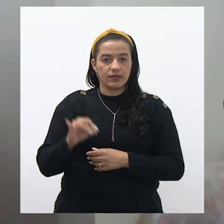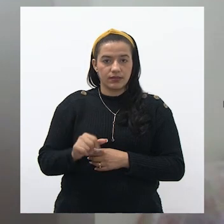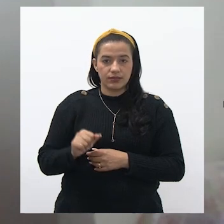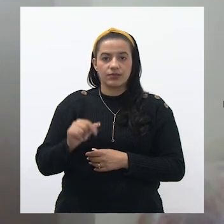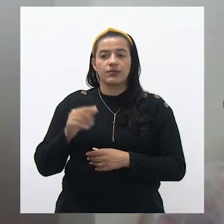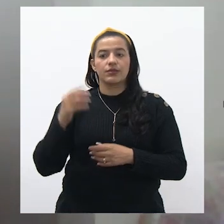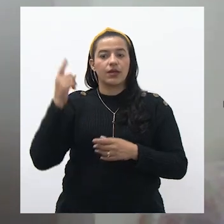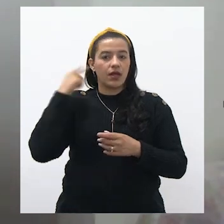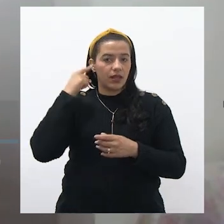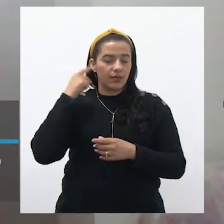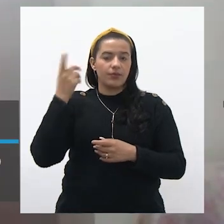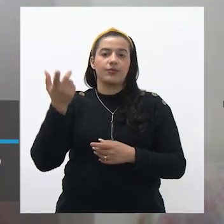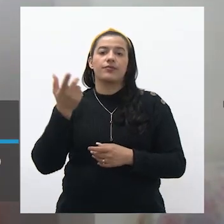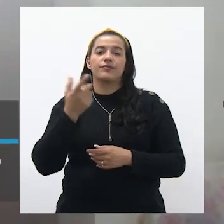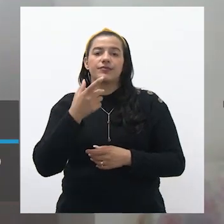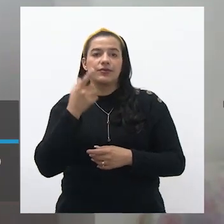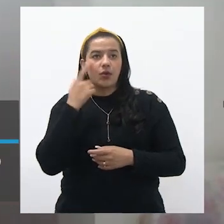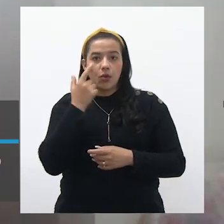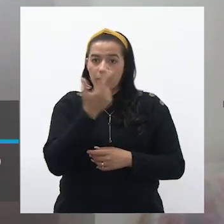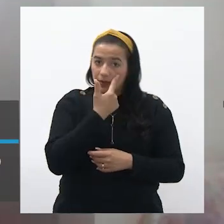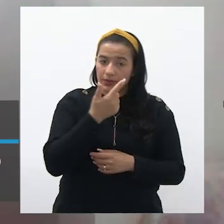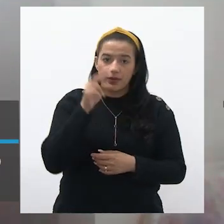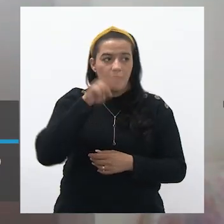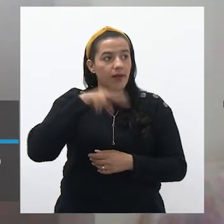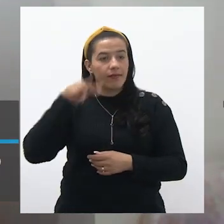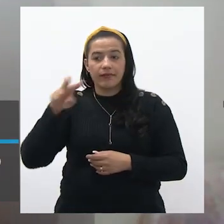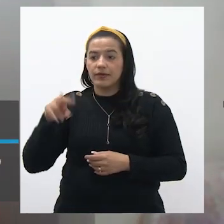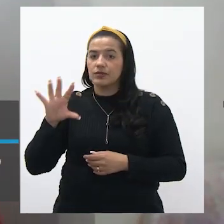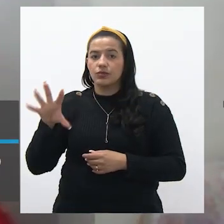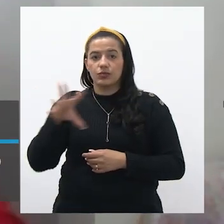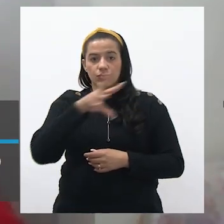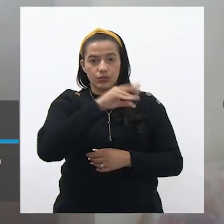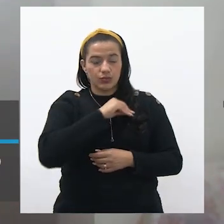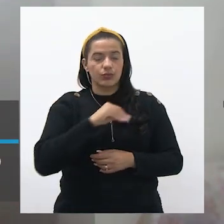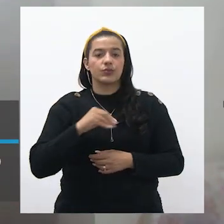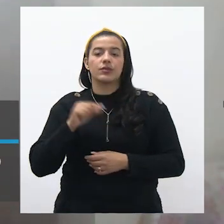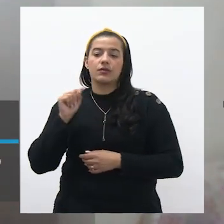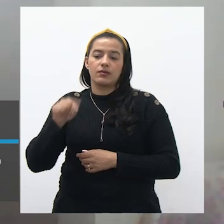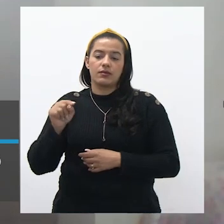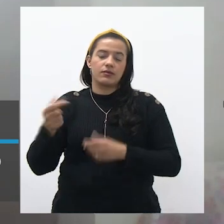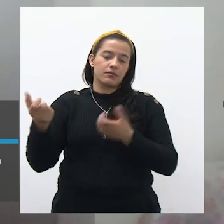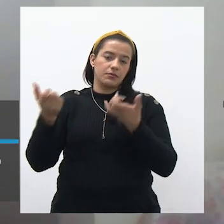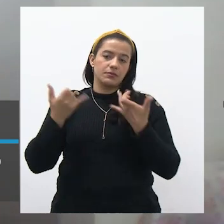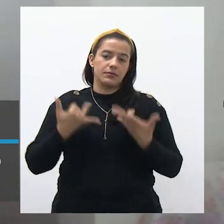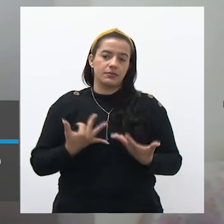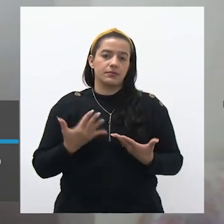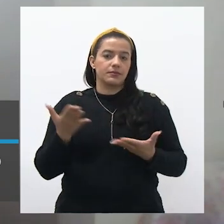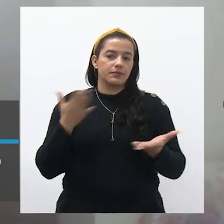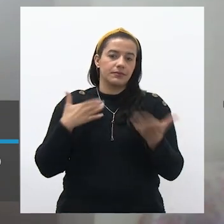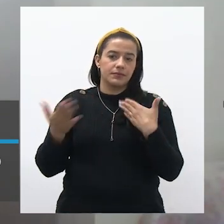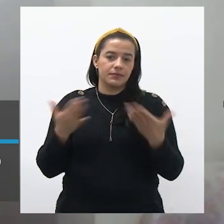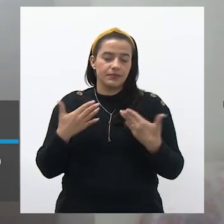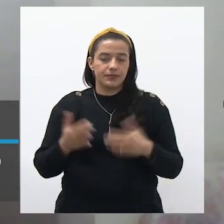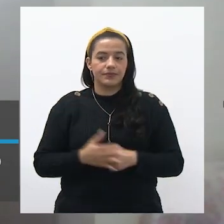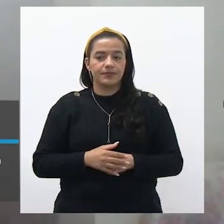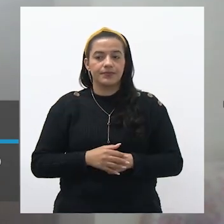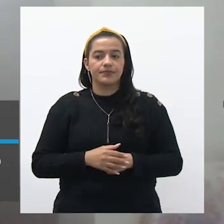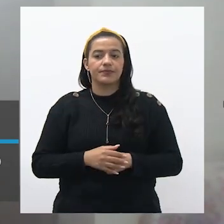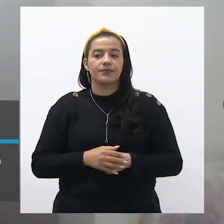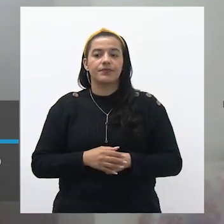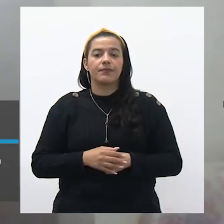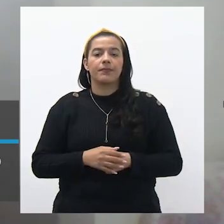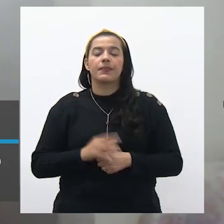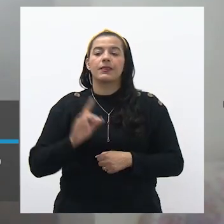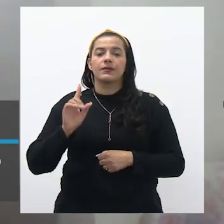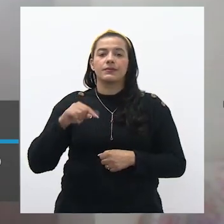ali é o meu ouvido, os meus olhos. Então, a Tati que vai fazendo esse retorno para a gente poder ter essa conversa com vocês, tá bom?